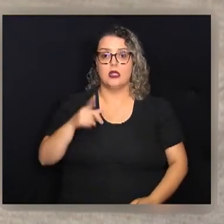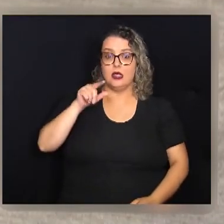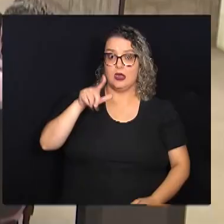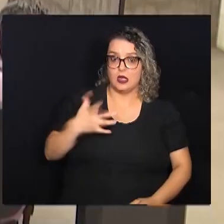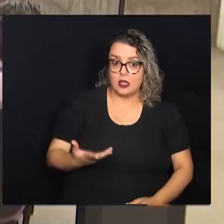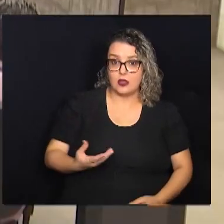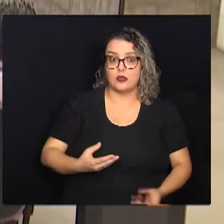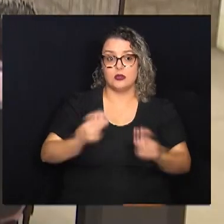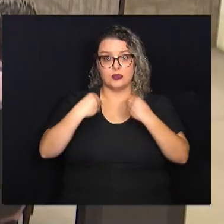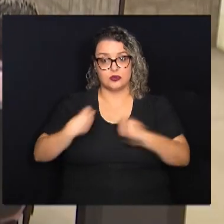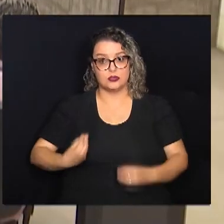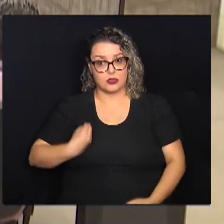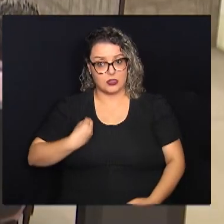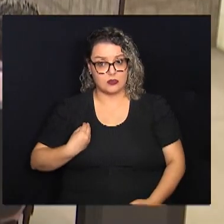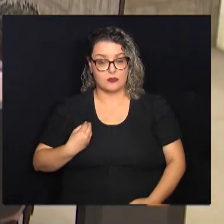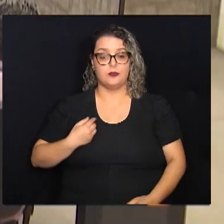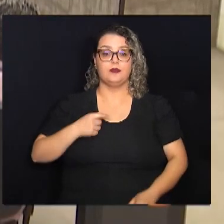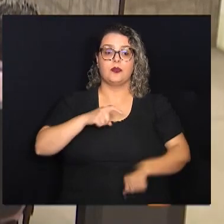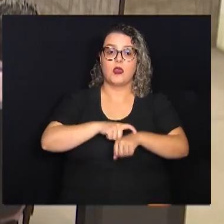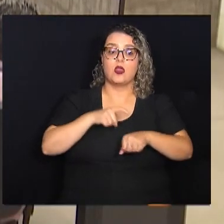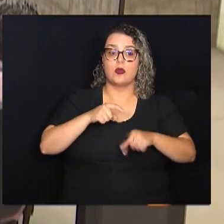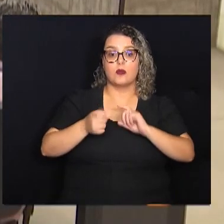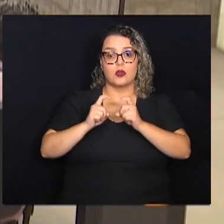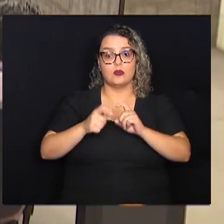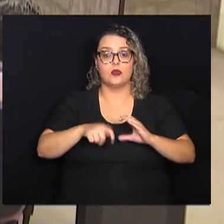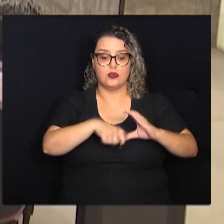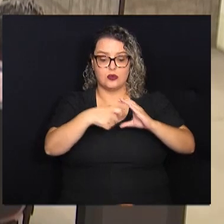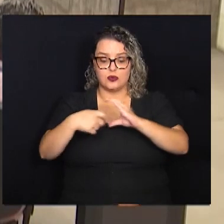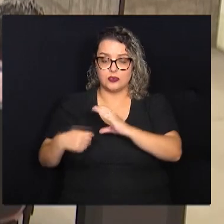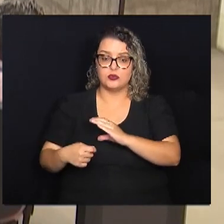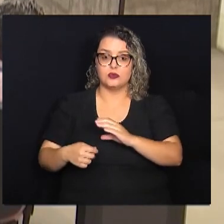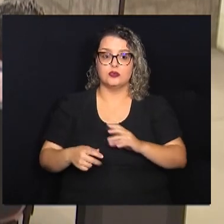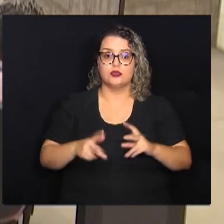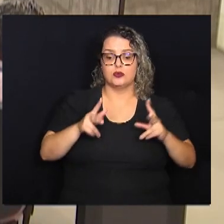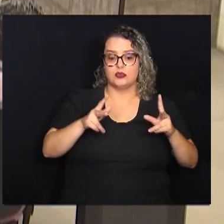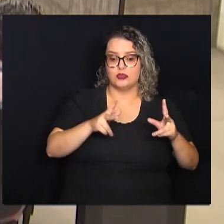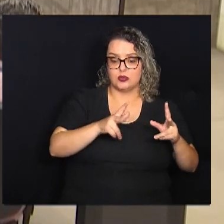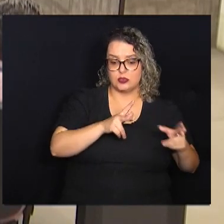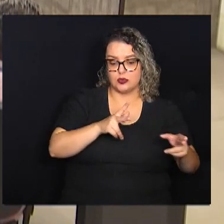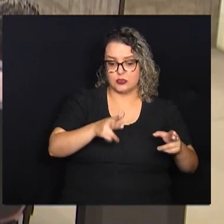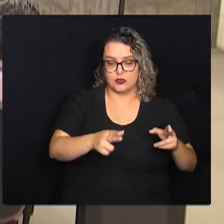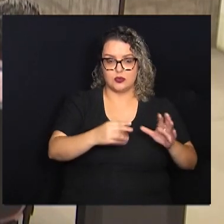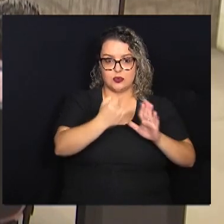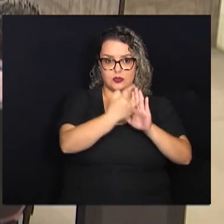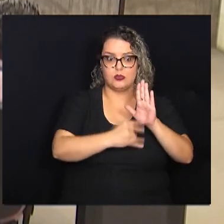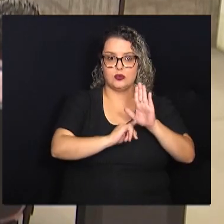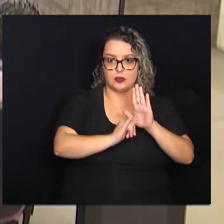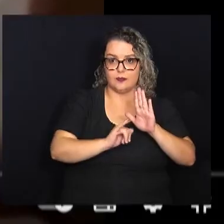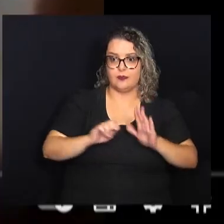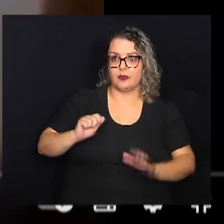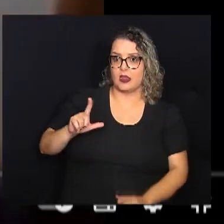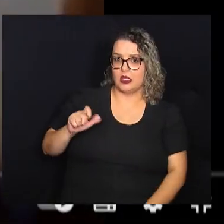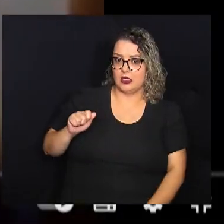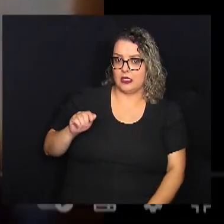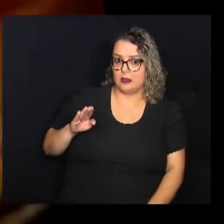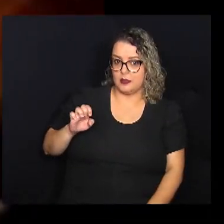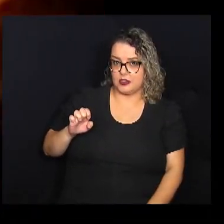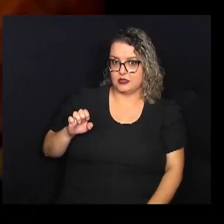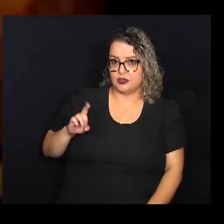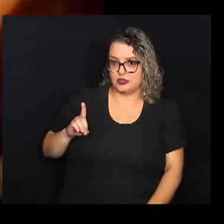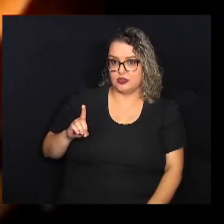deram a vida. Durante a reunião, ainda foi exibido um trecho do documentário Álabe de Jerusalém, de